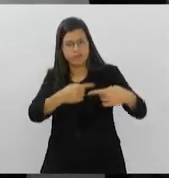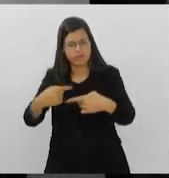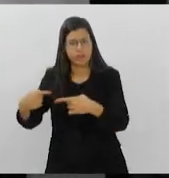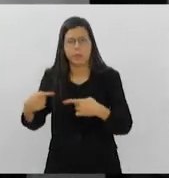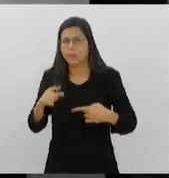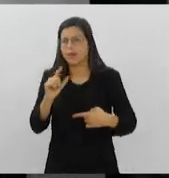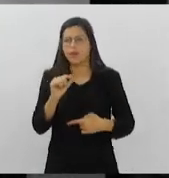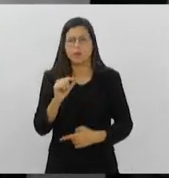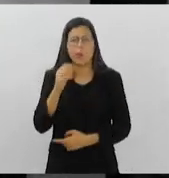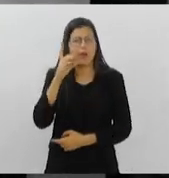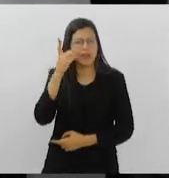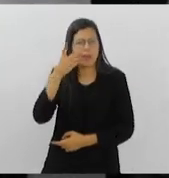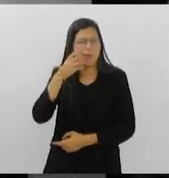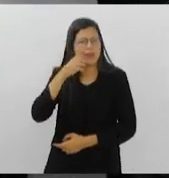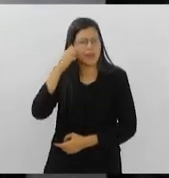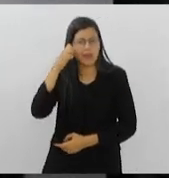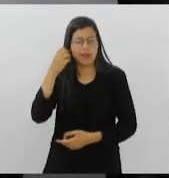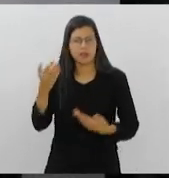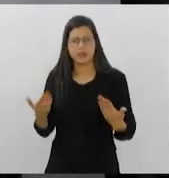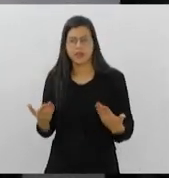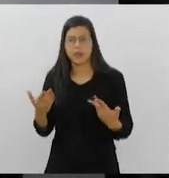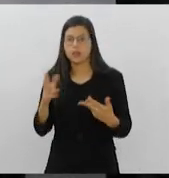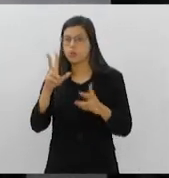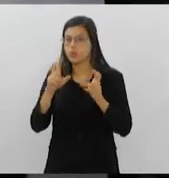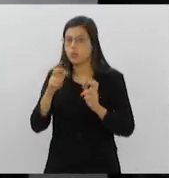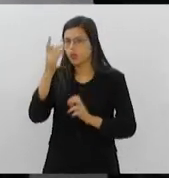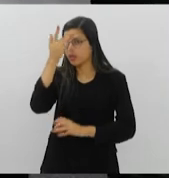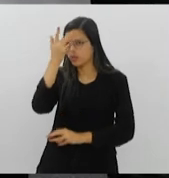era exatamente a saúde